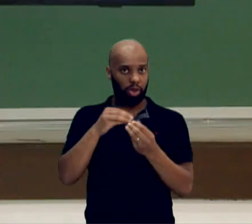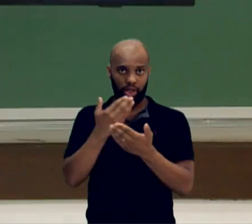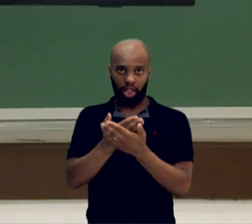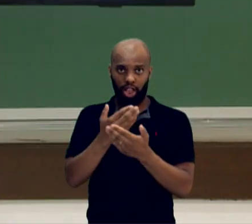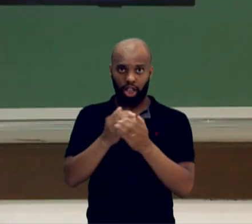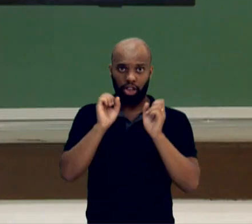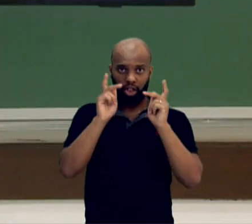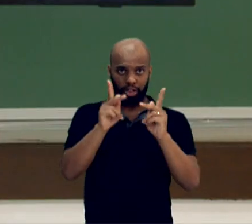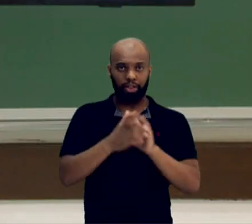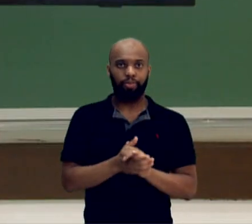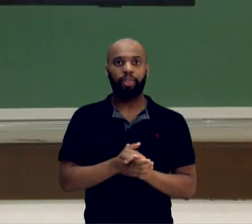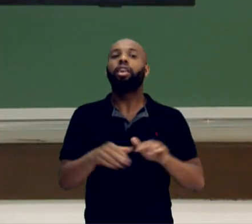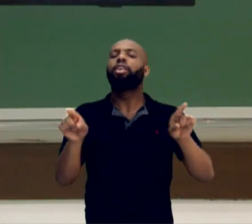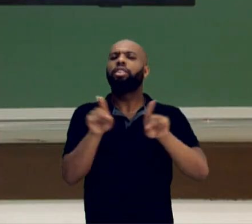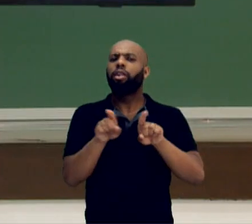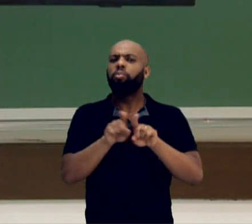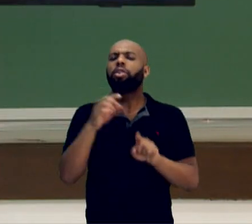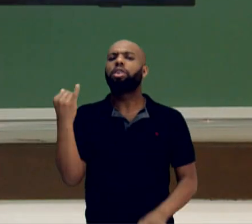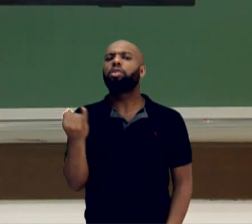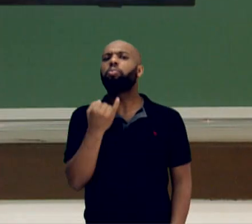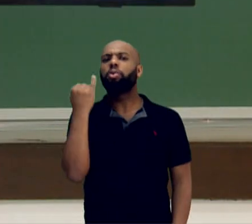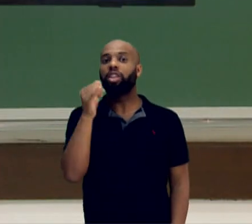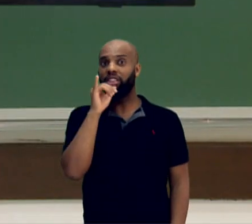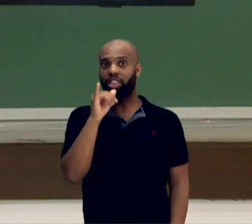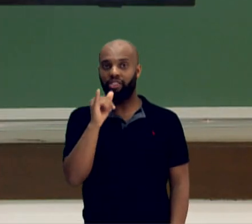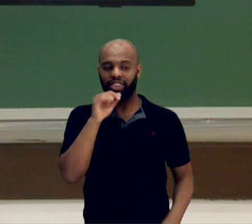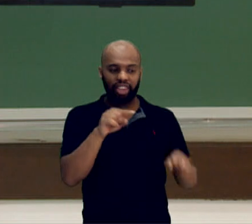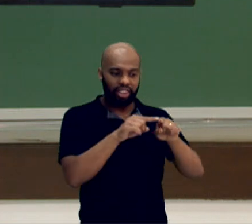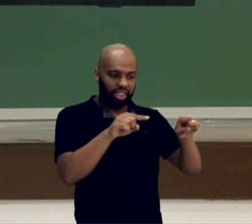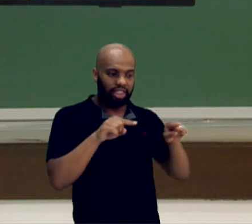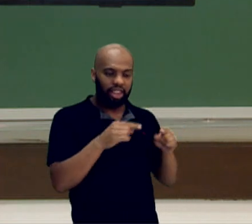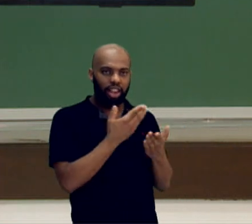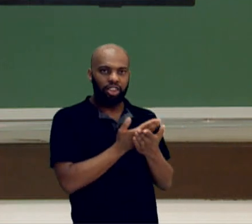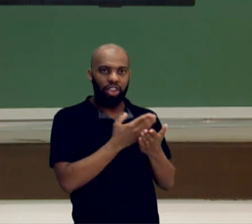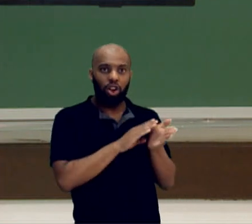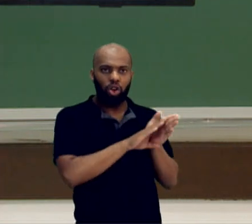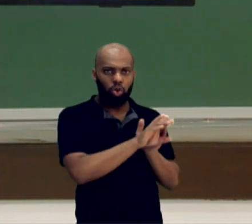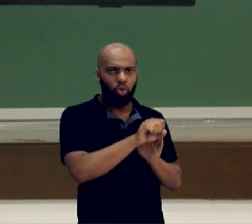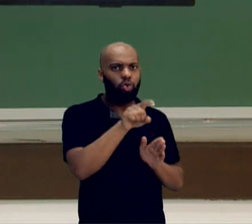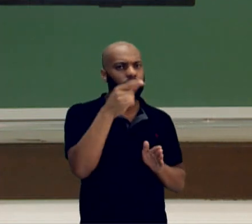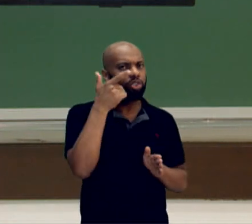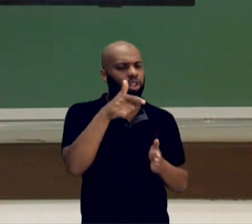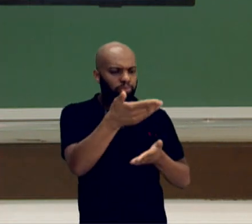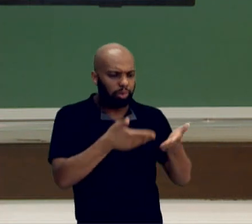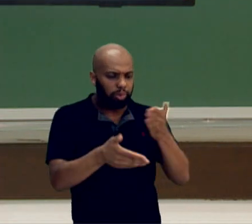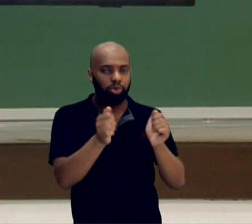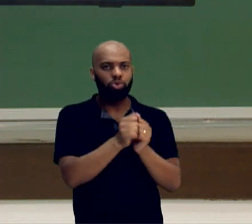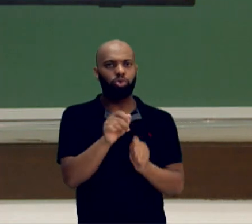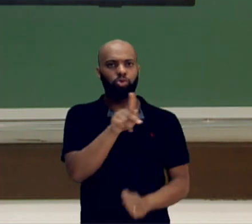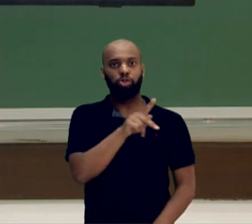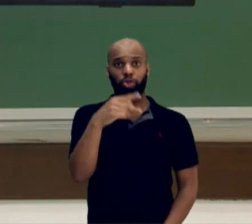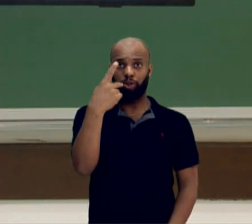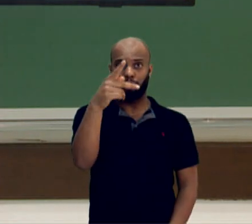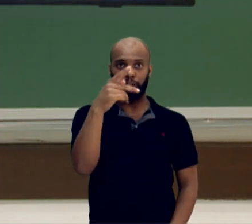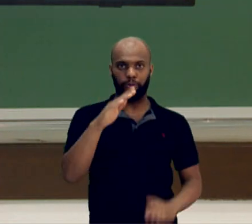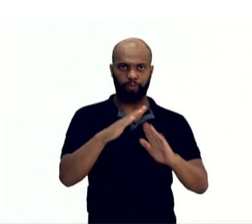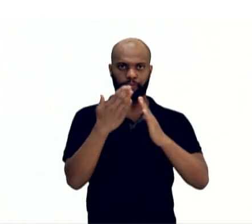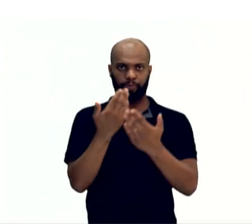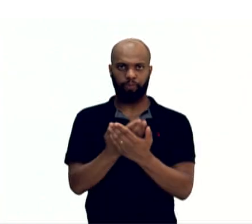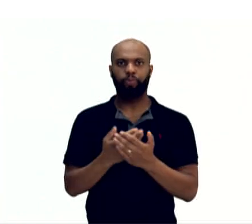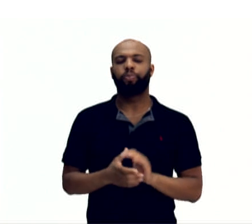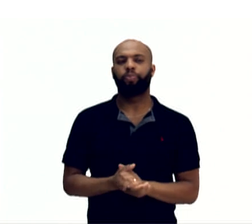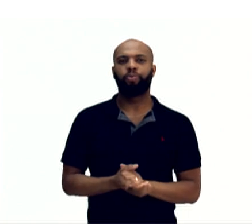Tudo bem? Lembrando também que lá vocês conseguem interagir com o professor de vocês, tá? Então vamos iniciar a nossa aula.